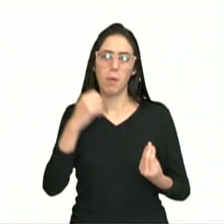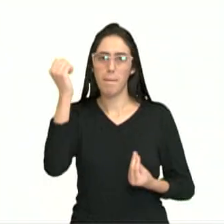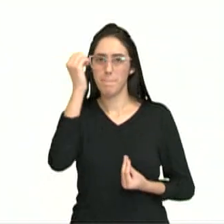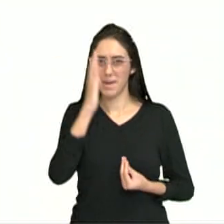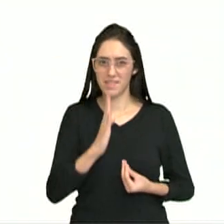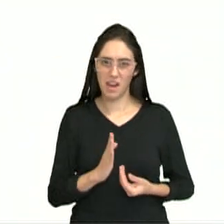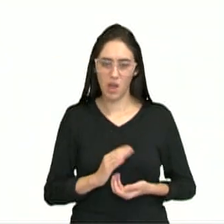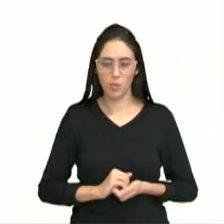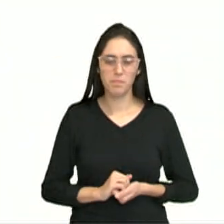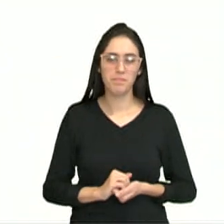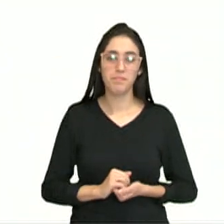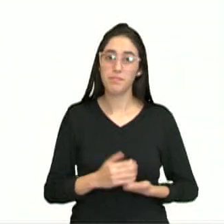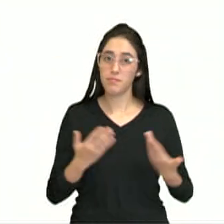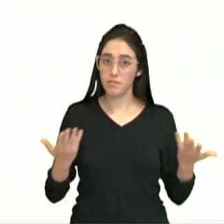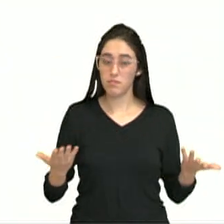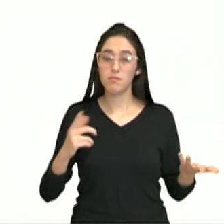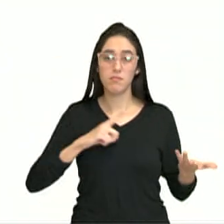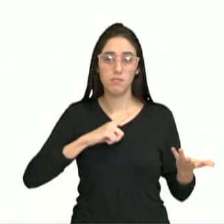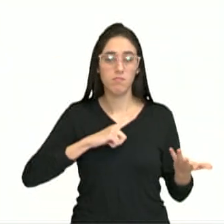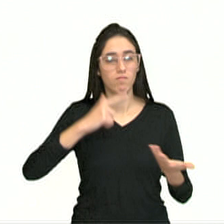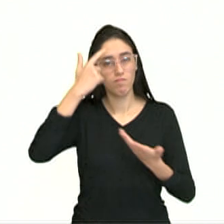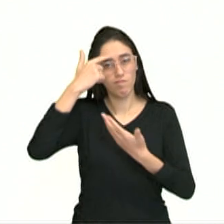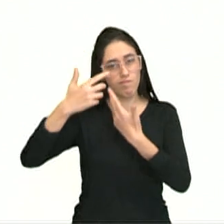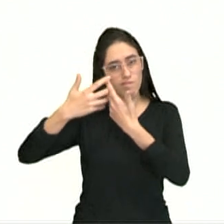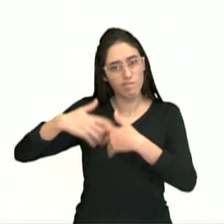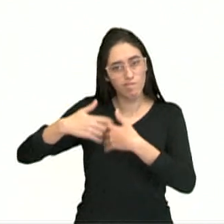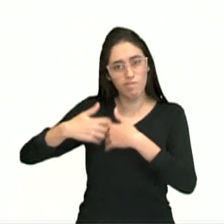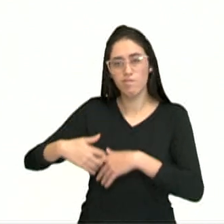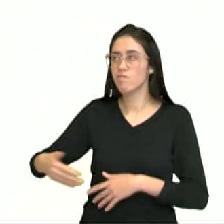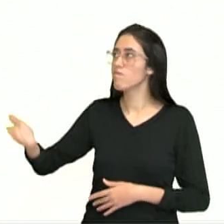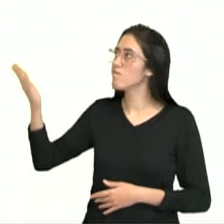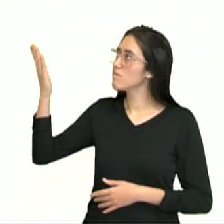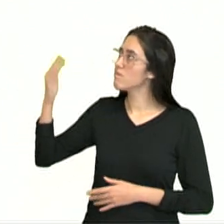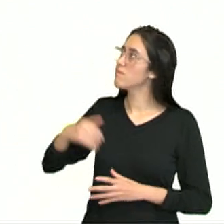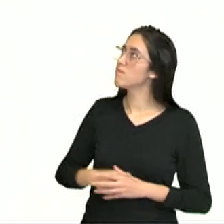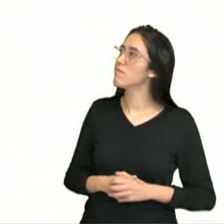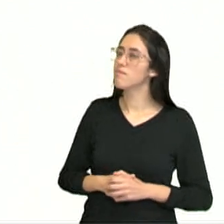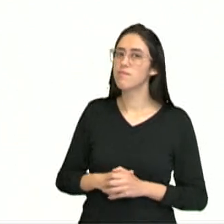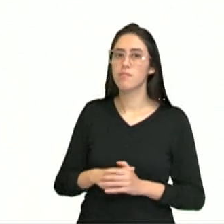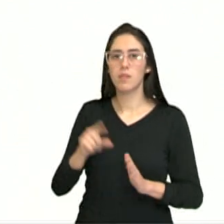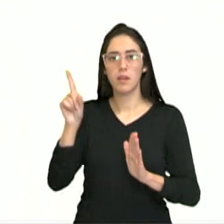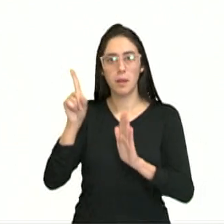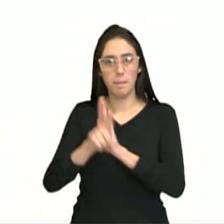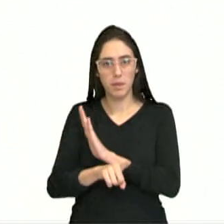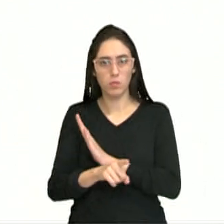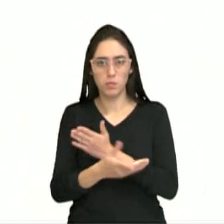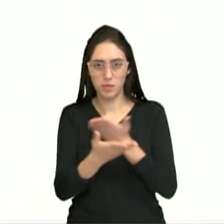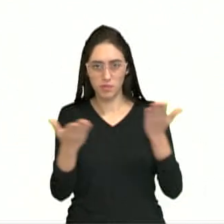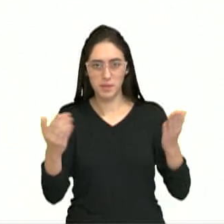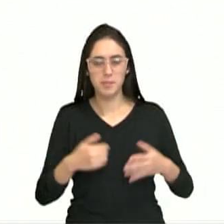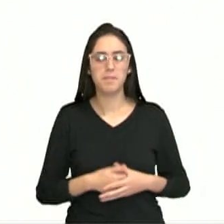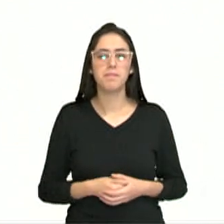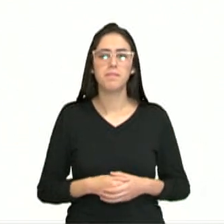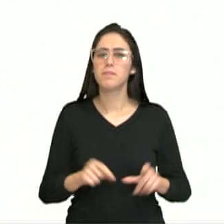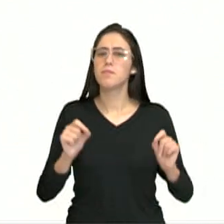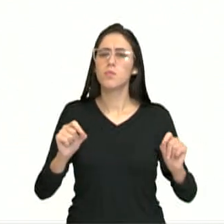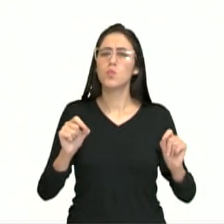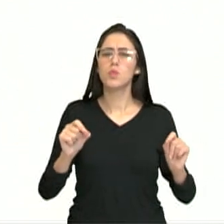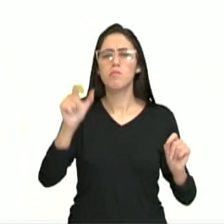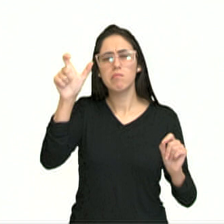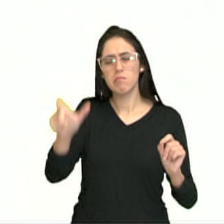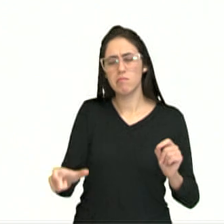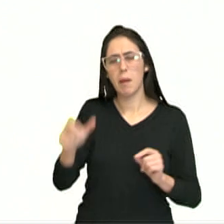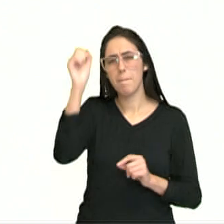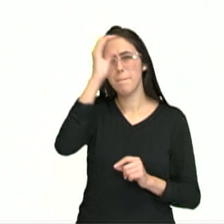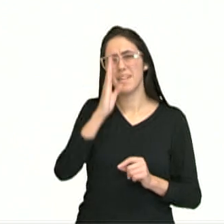Então aqui nós temos uma primeira reflexão sobre o tema, tá? Então tem uma perguntinha aqui para vocês, ó. O que é ser brasileiro? Então quando